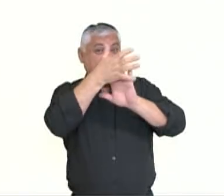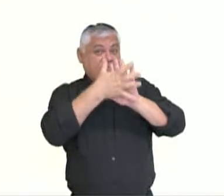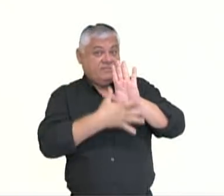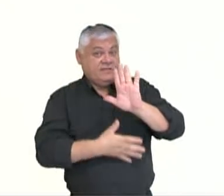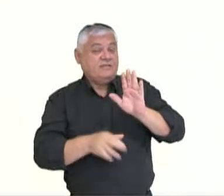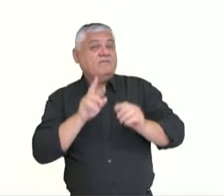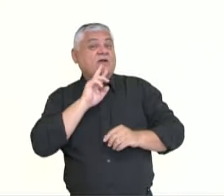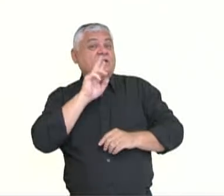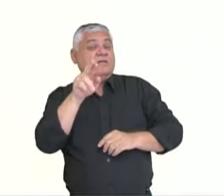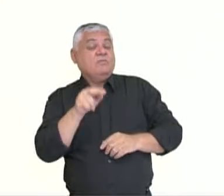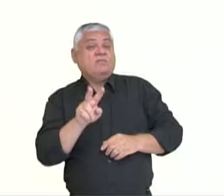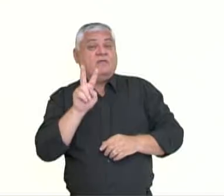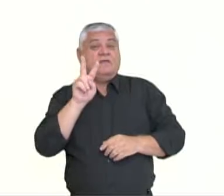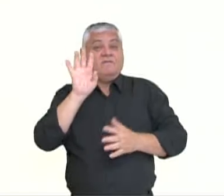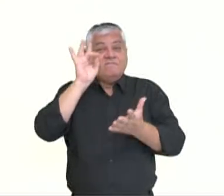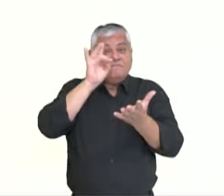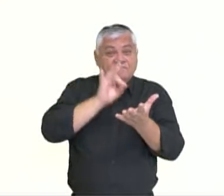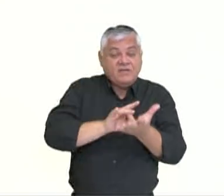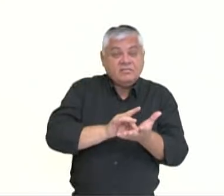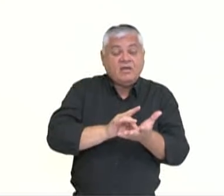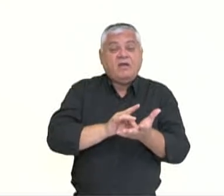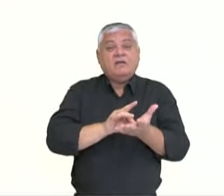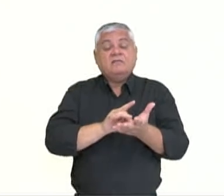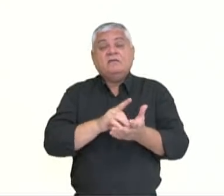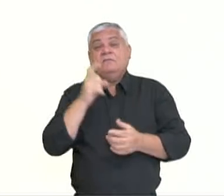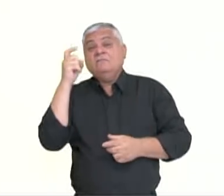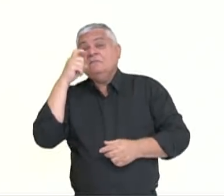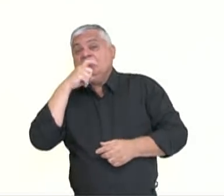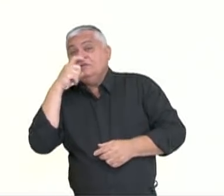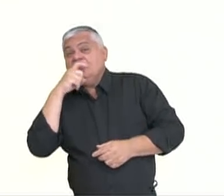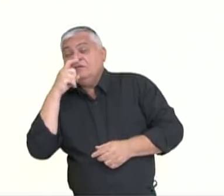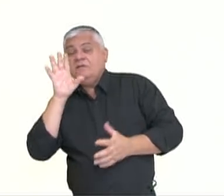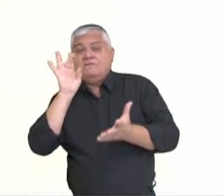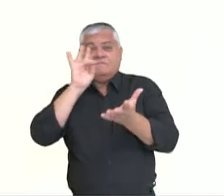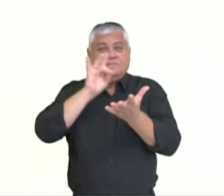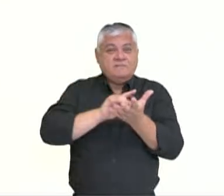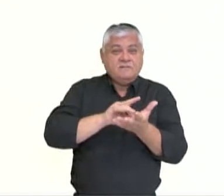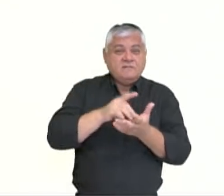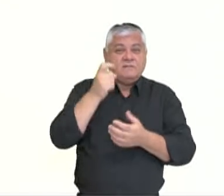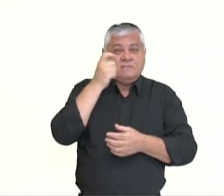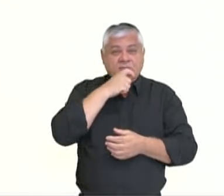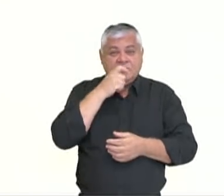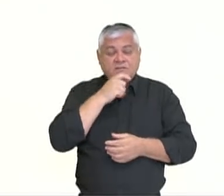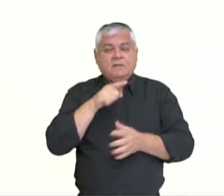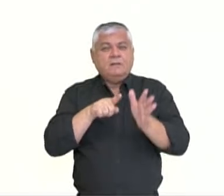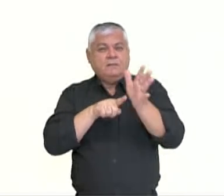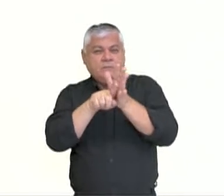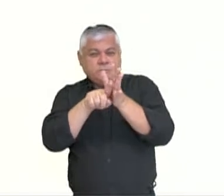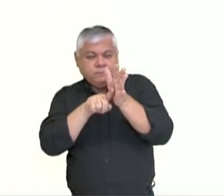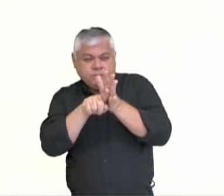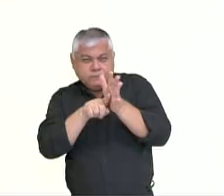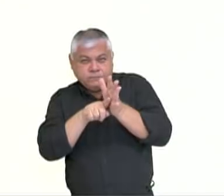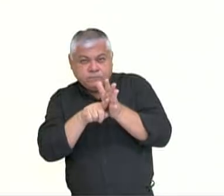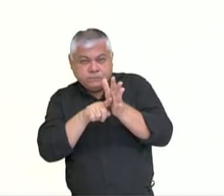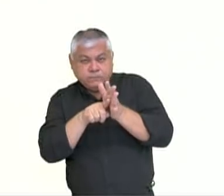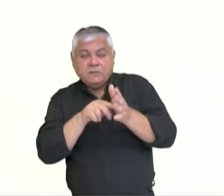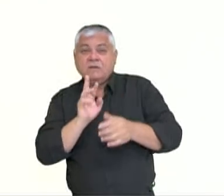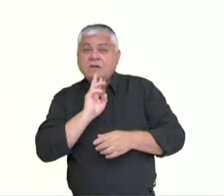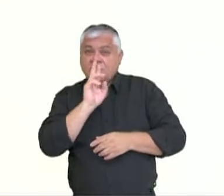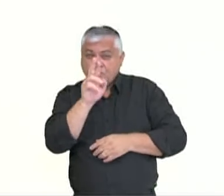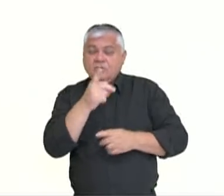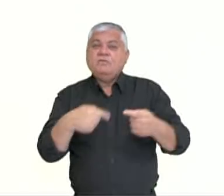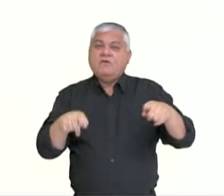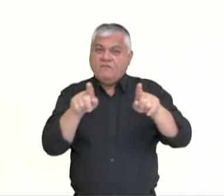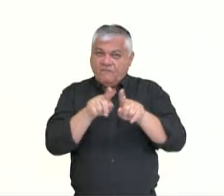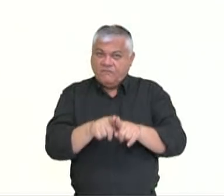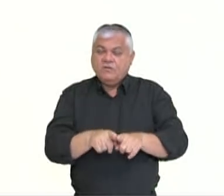responder verdadeiro ou falso. Então, analisem as alternativas, respondam se é verdadeiro ou falso e a gente